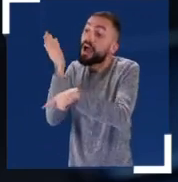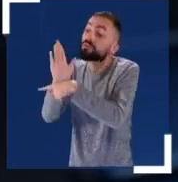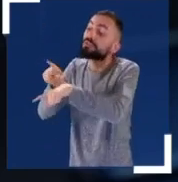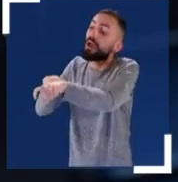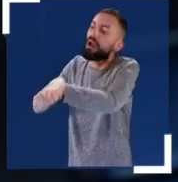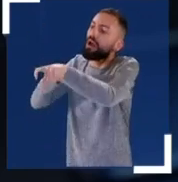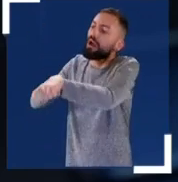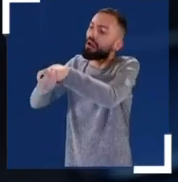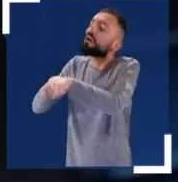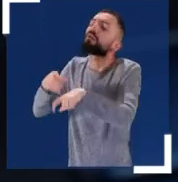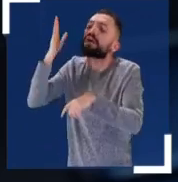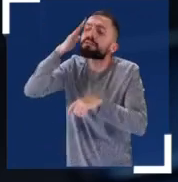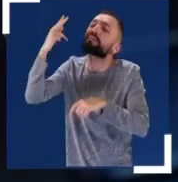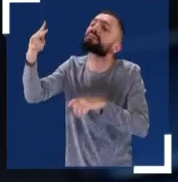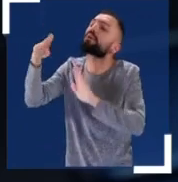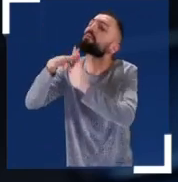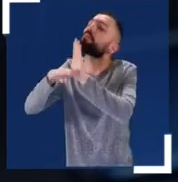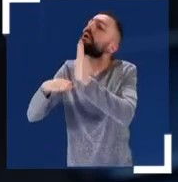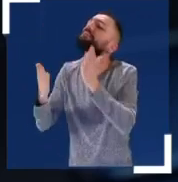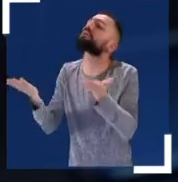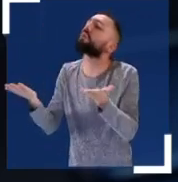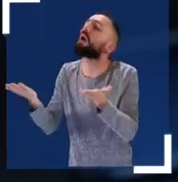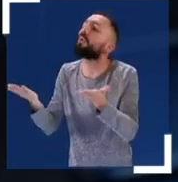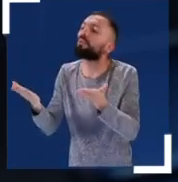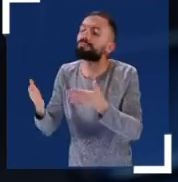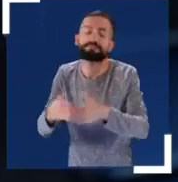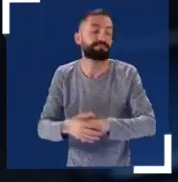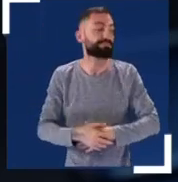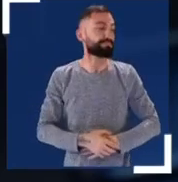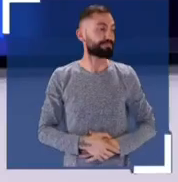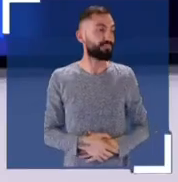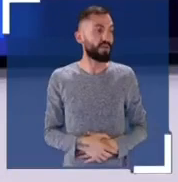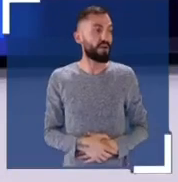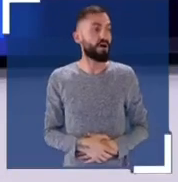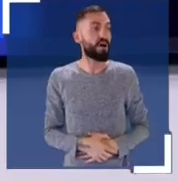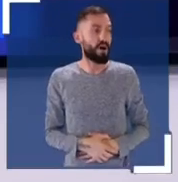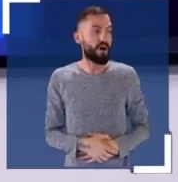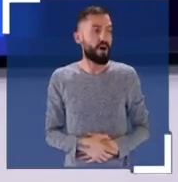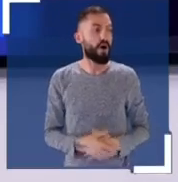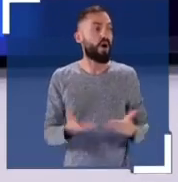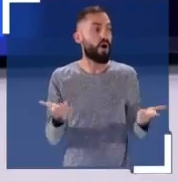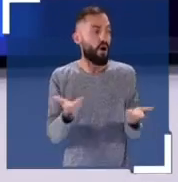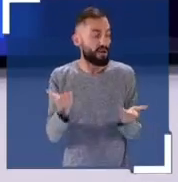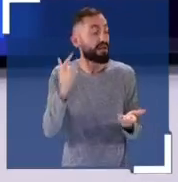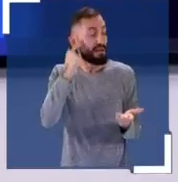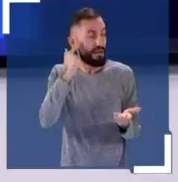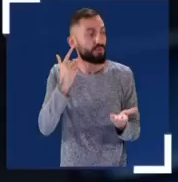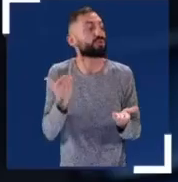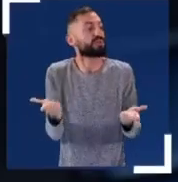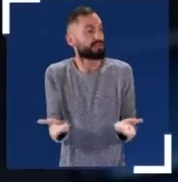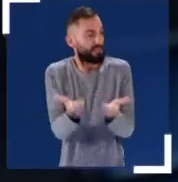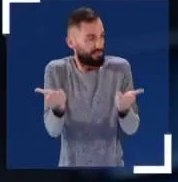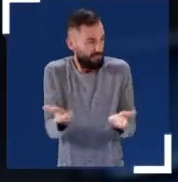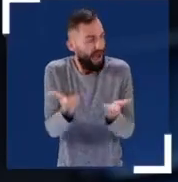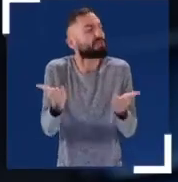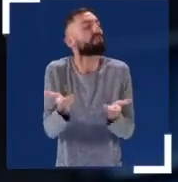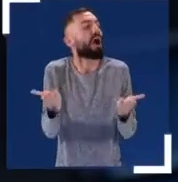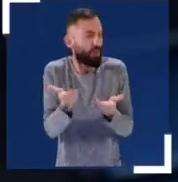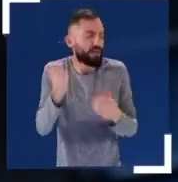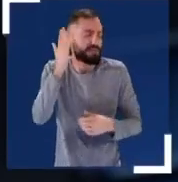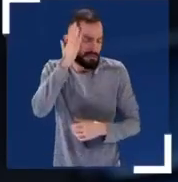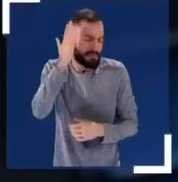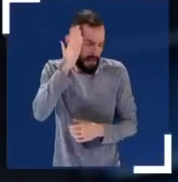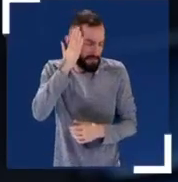um pouco mais de detalhes da sua proposta. Olha, eu tenho incentivado muito, não é? Na pesquisa em especial. Você sabe